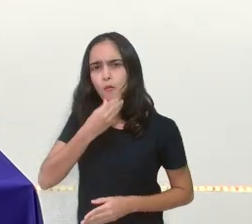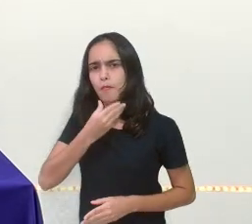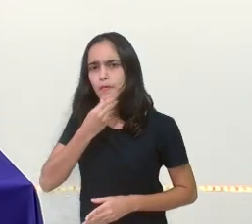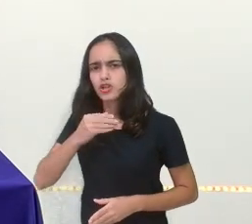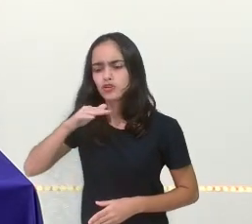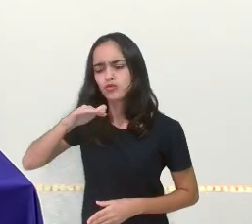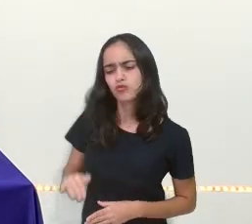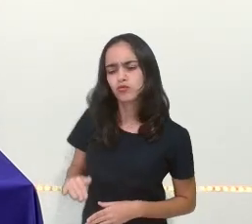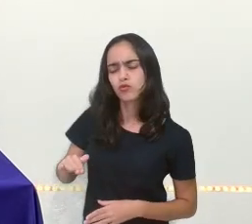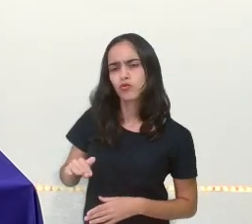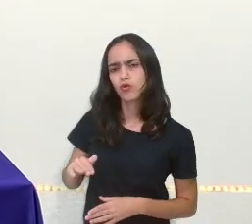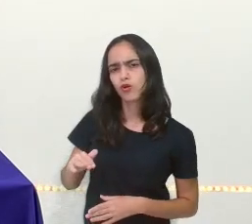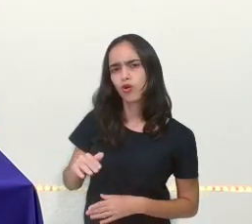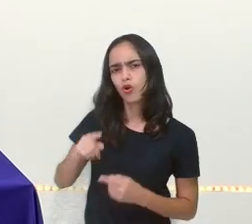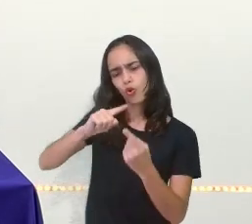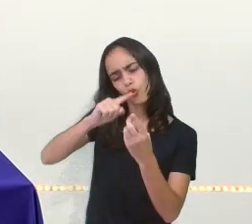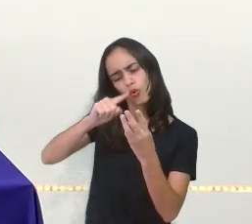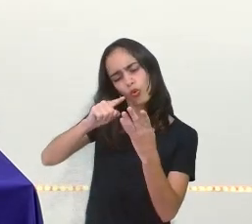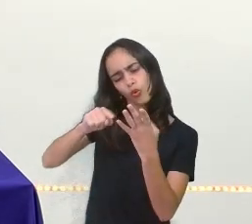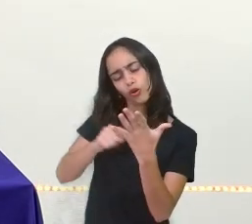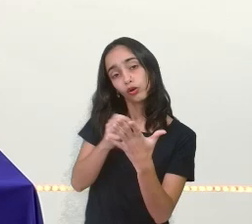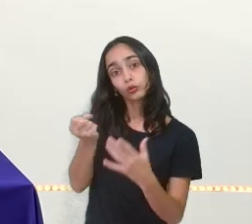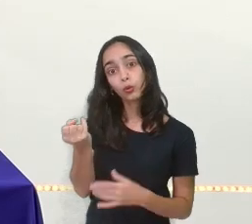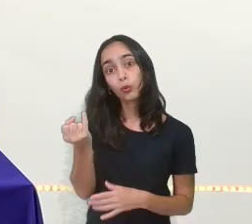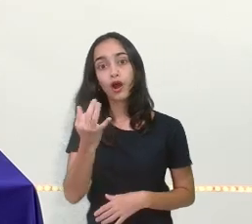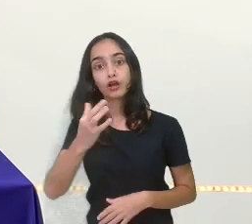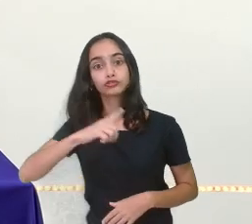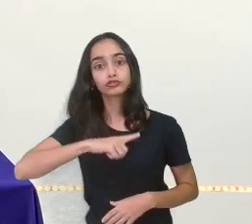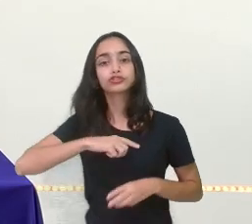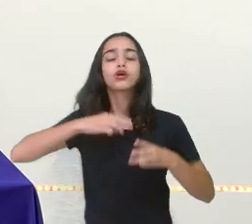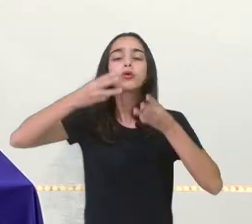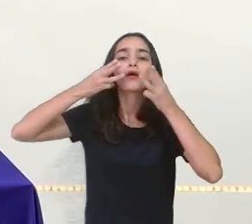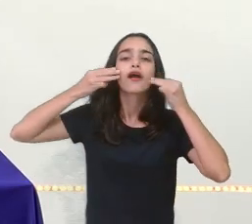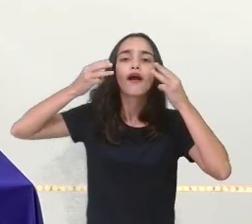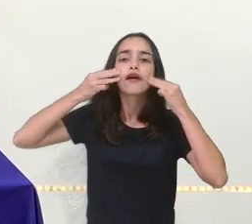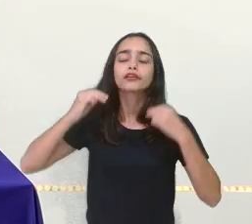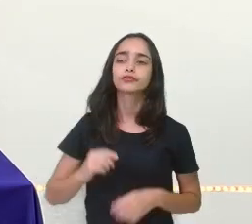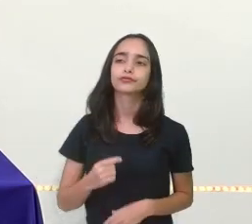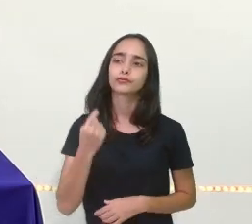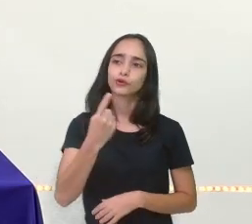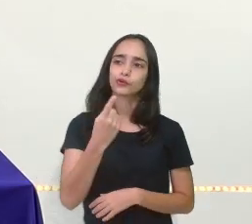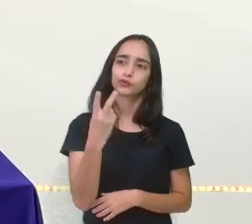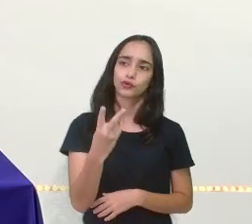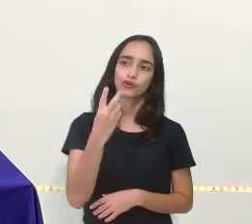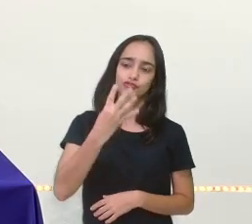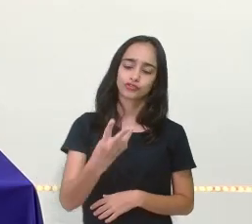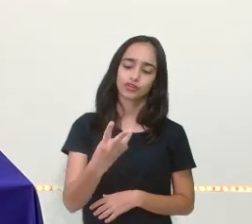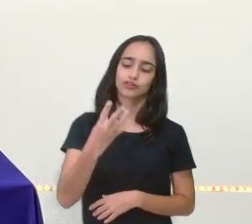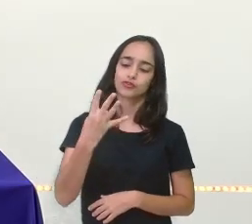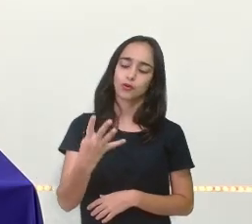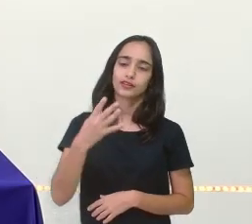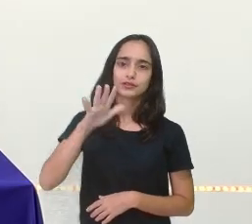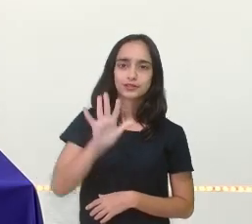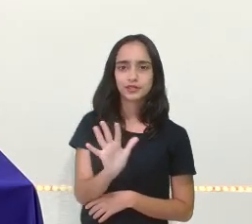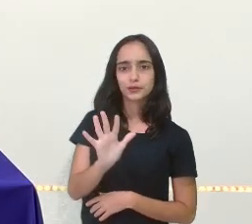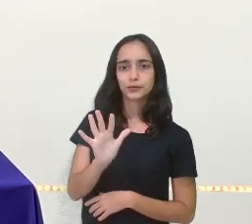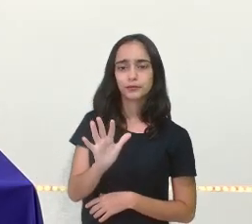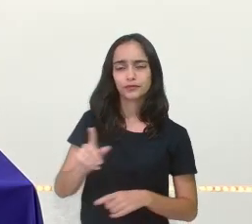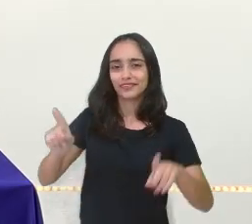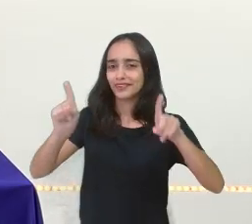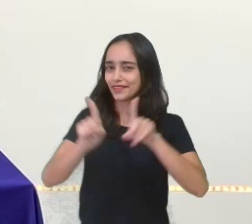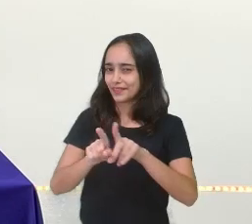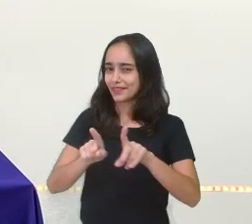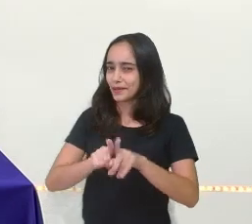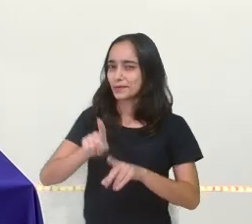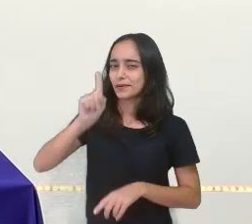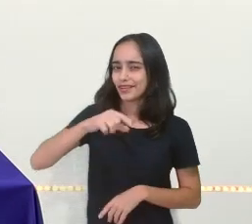quantos gatinhos ele tem. Vários gatinhos de pelúcia, ó. 1, 2, 3, 4, 5. Também